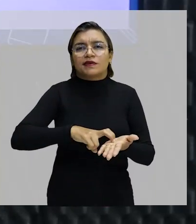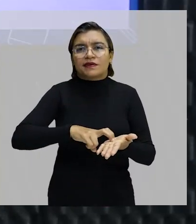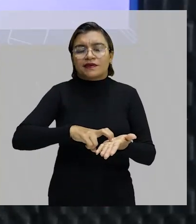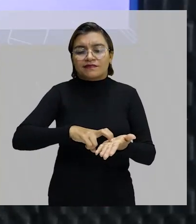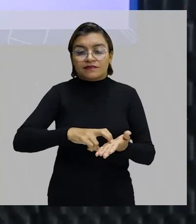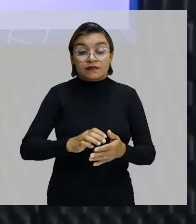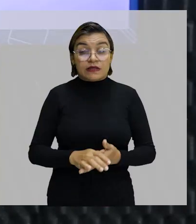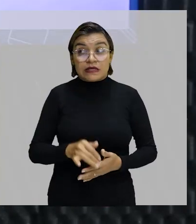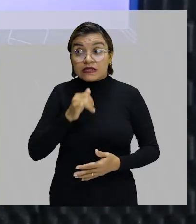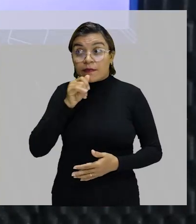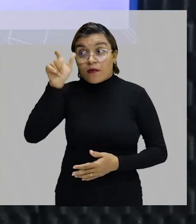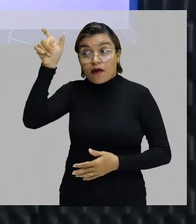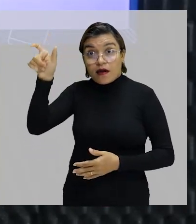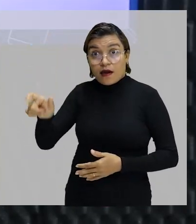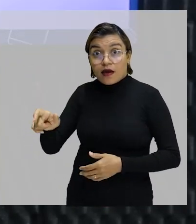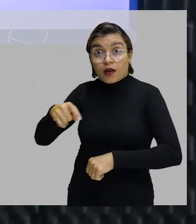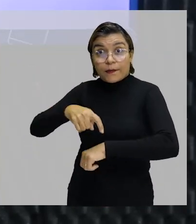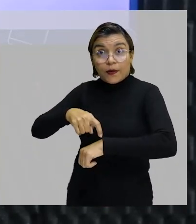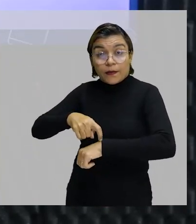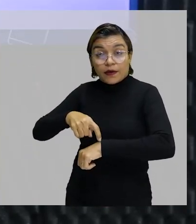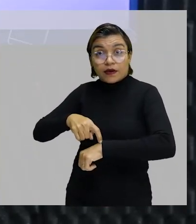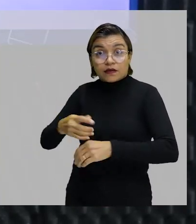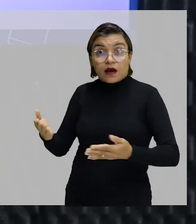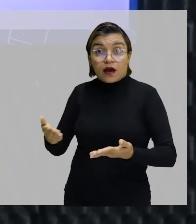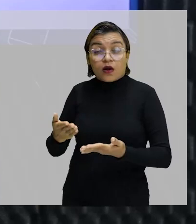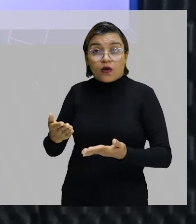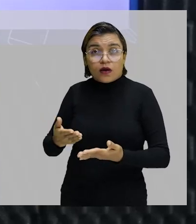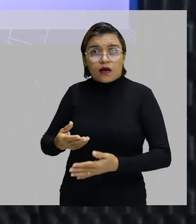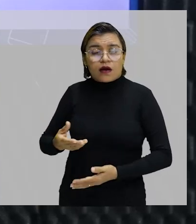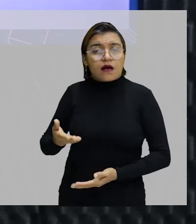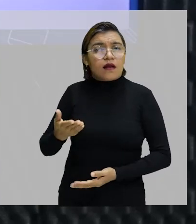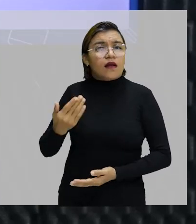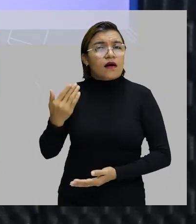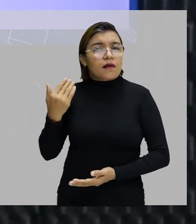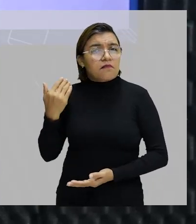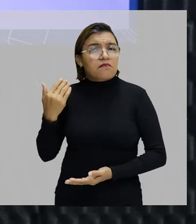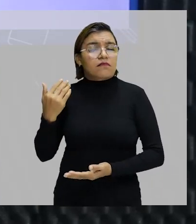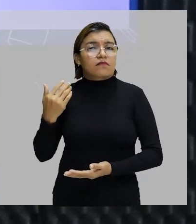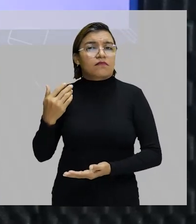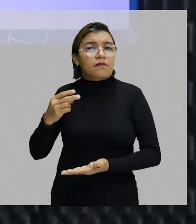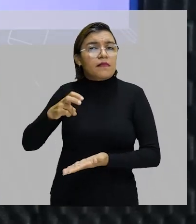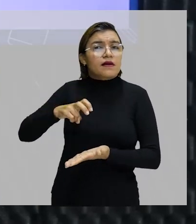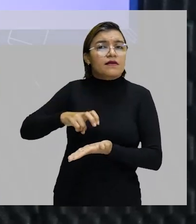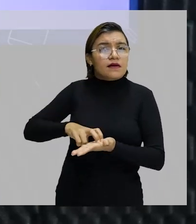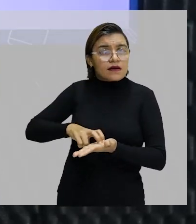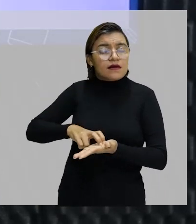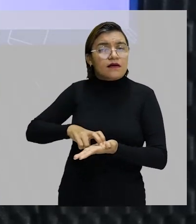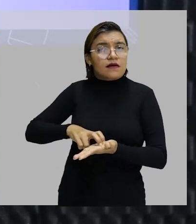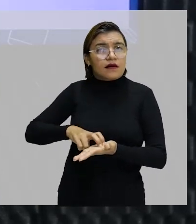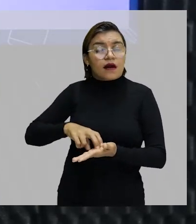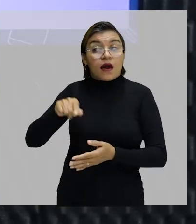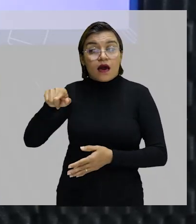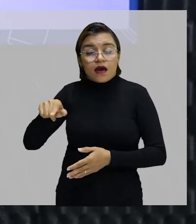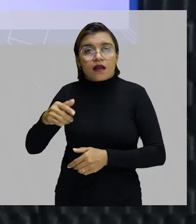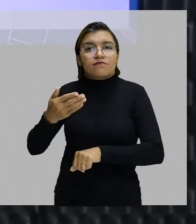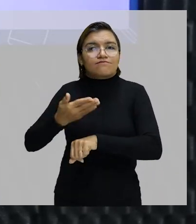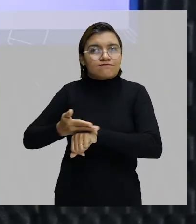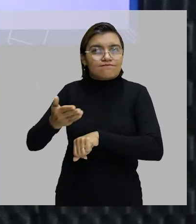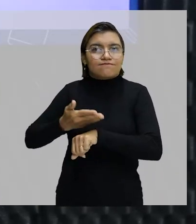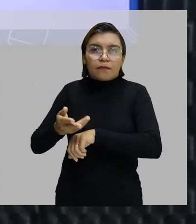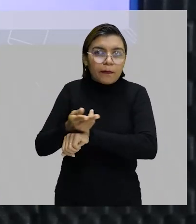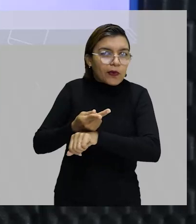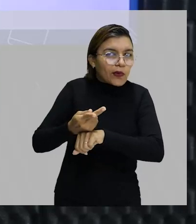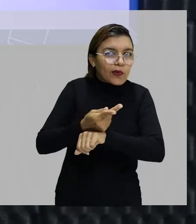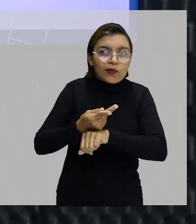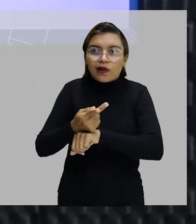está no momento atual e desde a manhã, ou seja, o momento que está no passado, ela estava praticando essa ação.